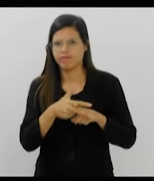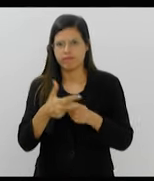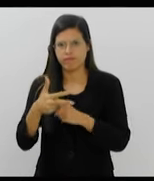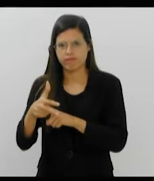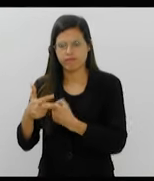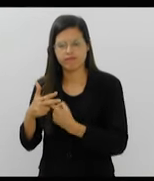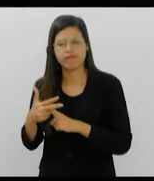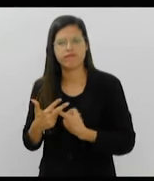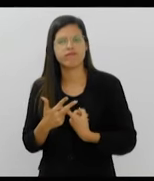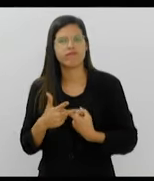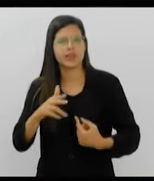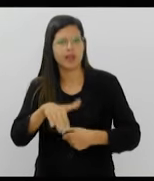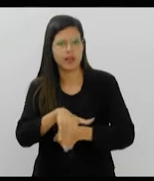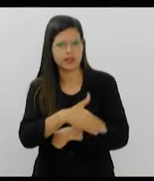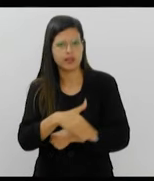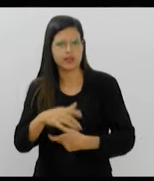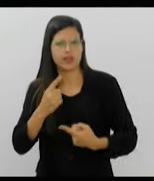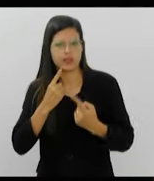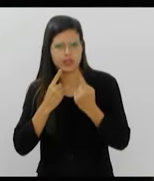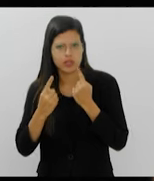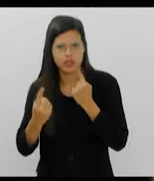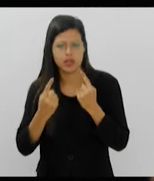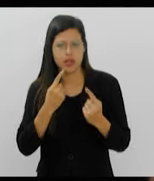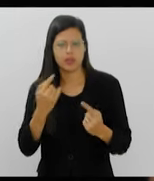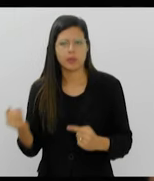estrada importante